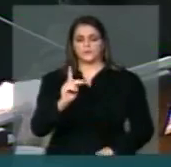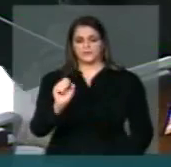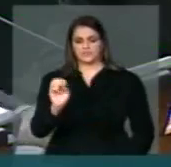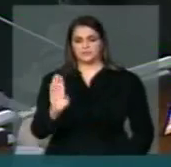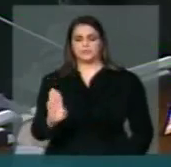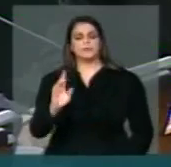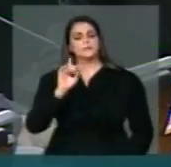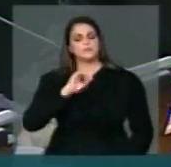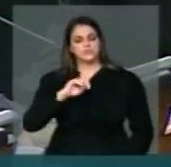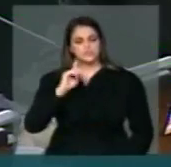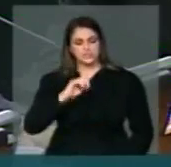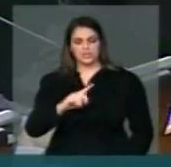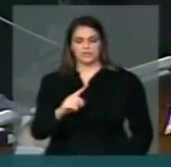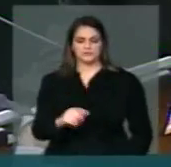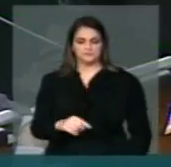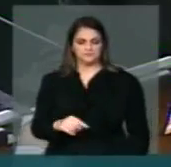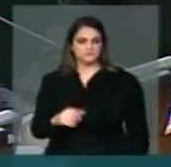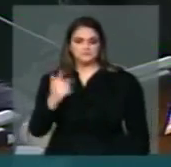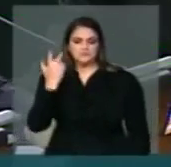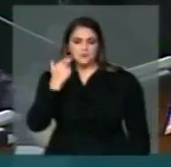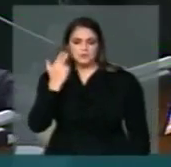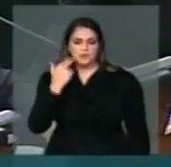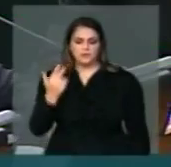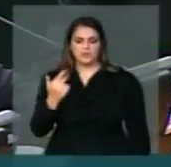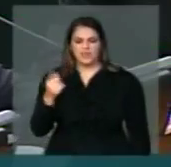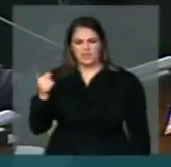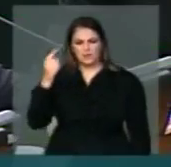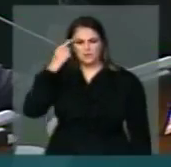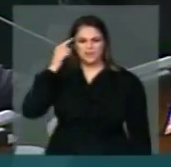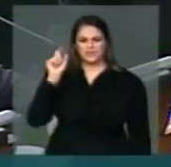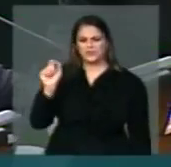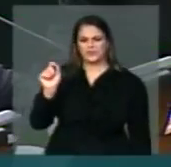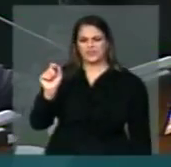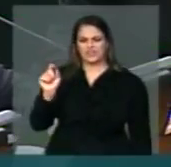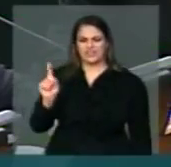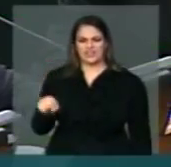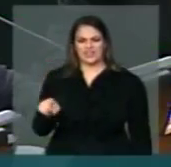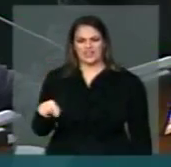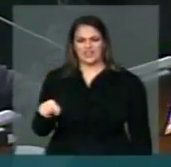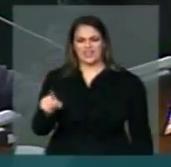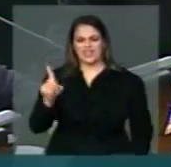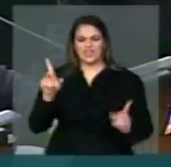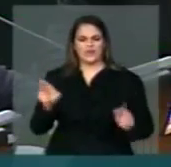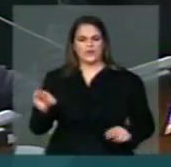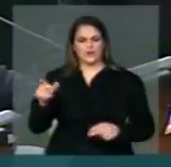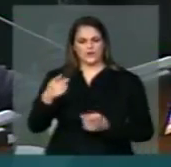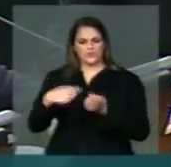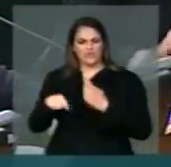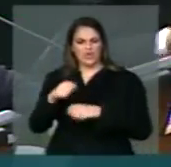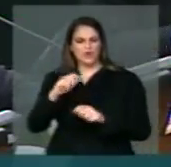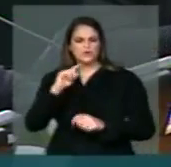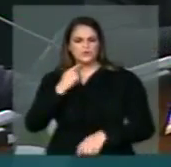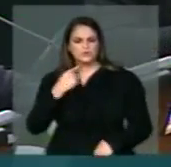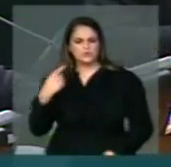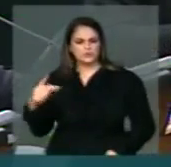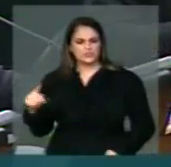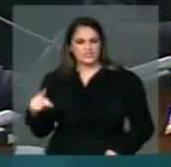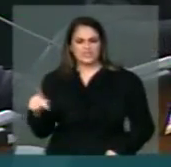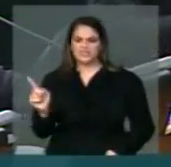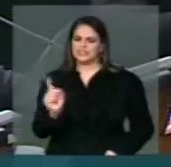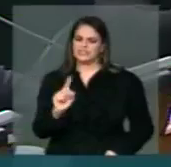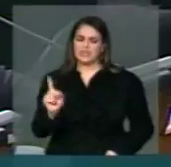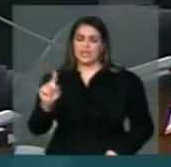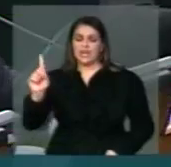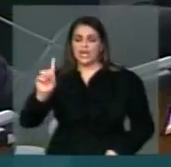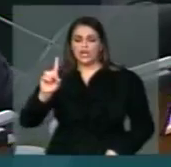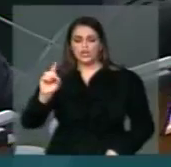PSB Minas Gerais. Eles acham que o dirigente partidário é como a prática comum, deputado Onyx, que ele vai pegar o dinheiro de doação